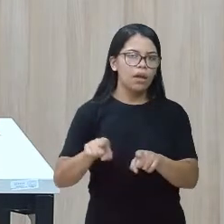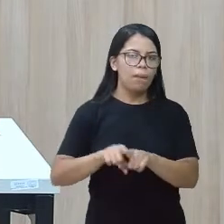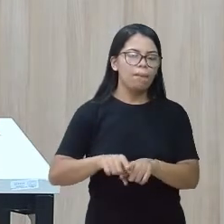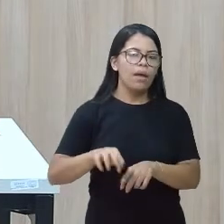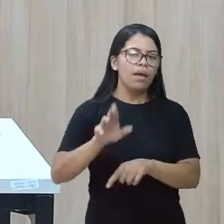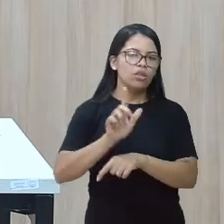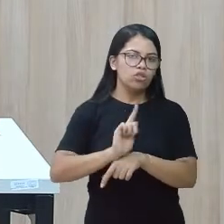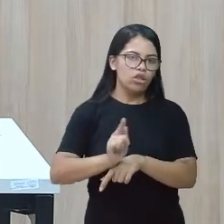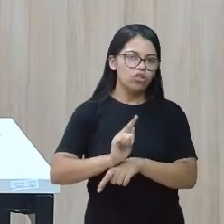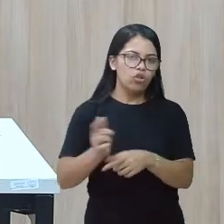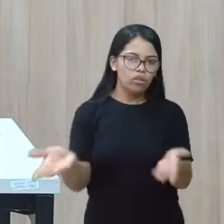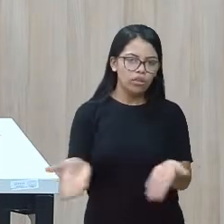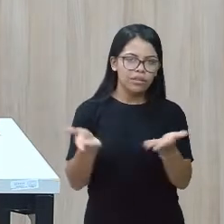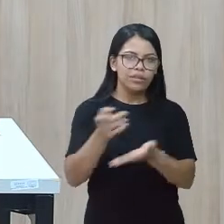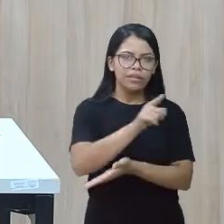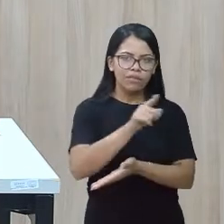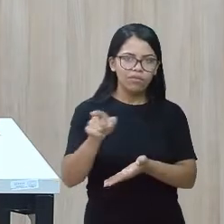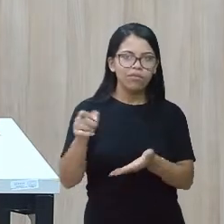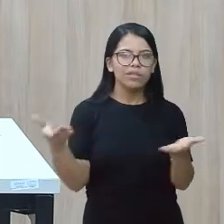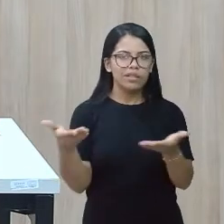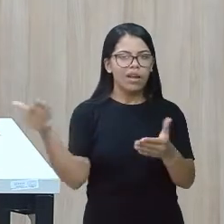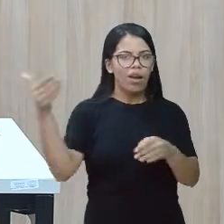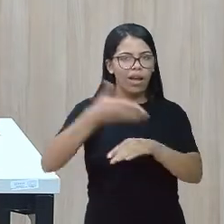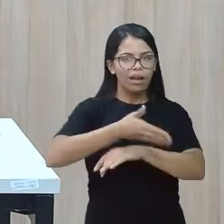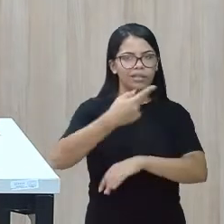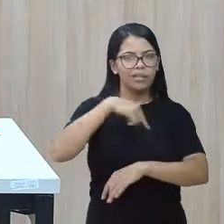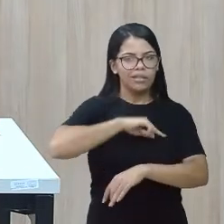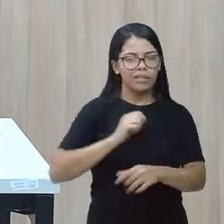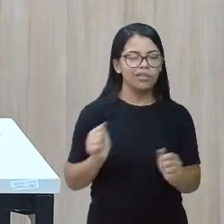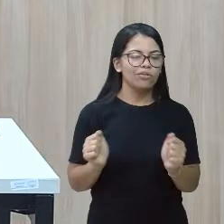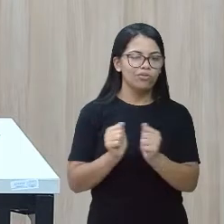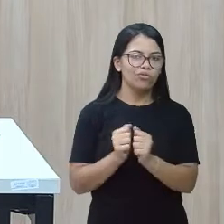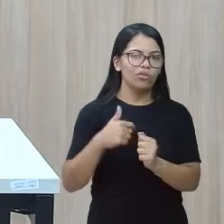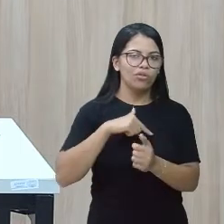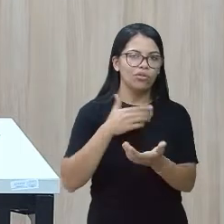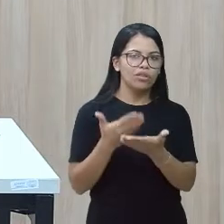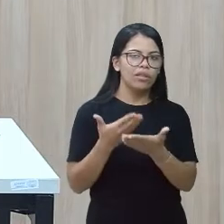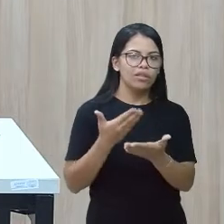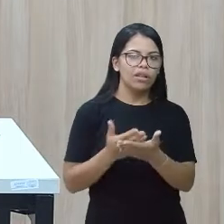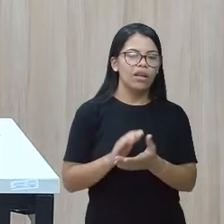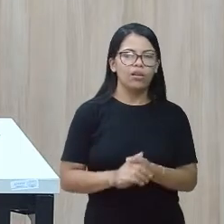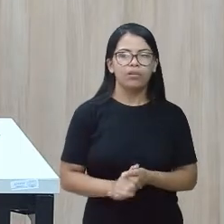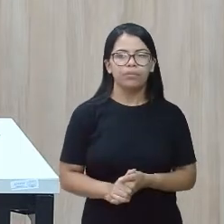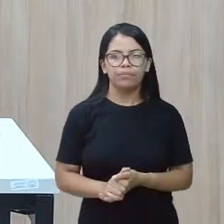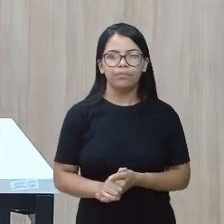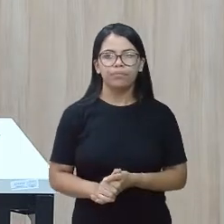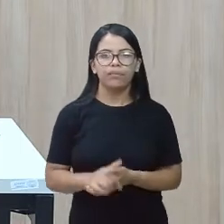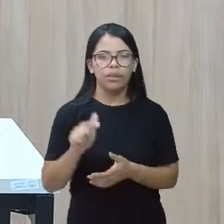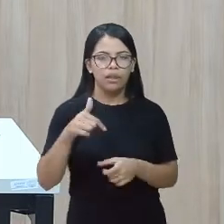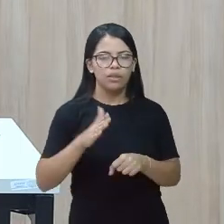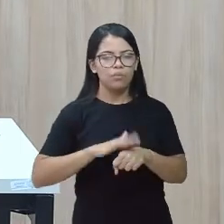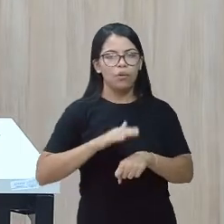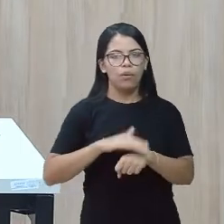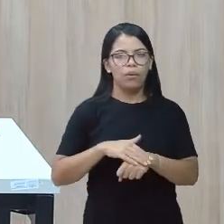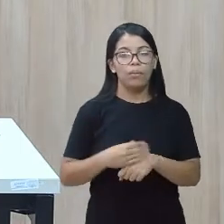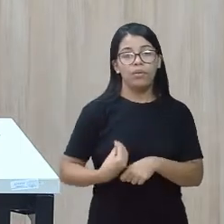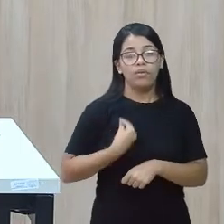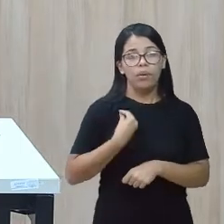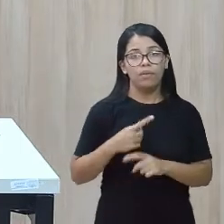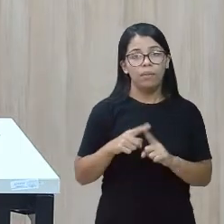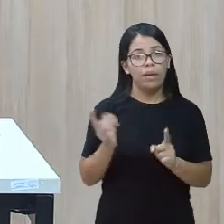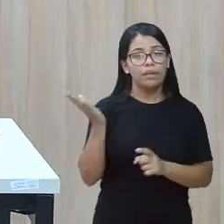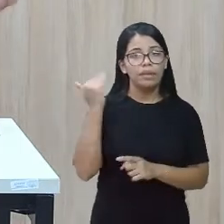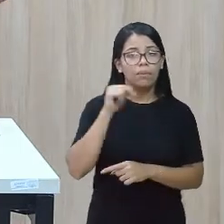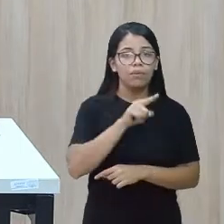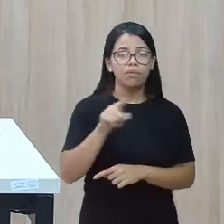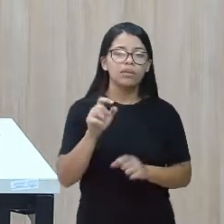estão incentivando vocês a estarem aqui conosco, né, nas nossas aulas, aqui, nesse momento ao vivo. Mas sabendo que